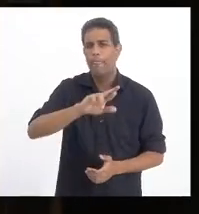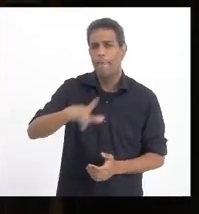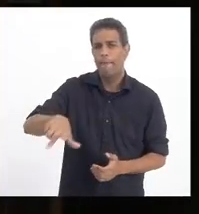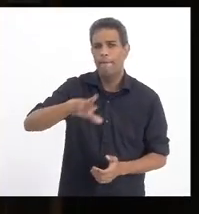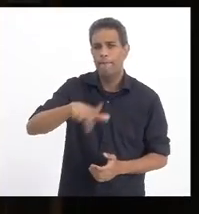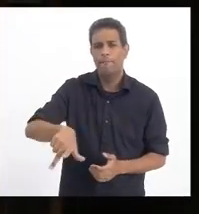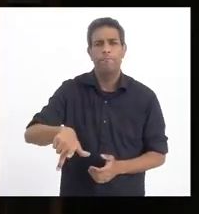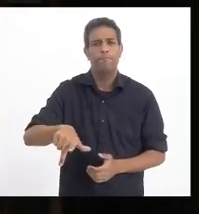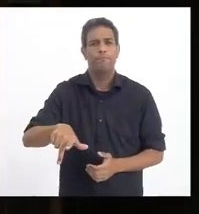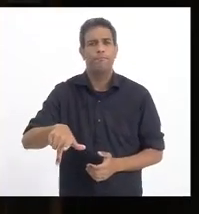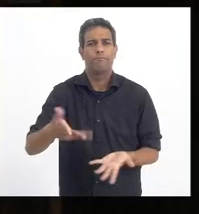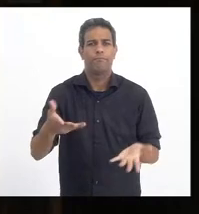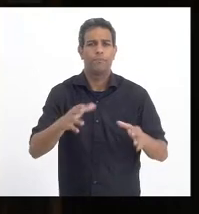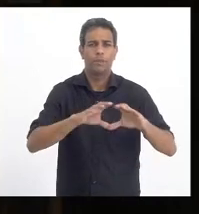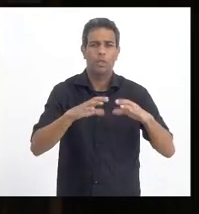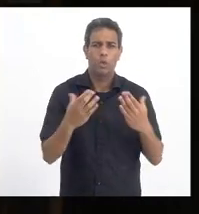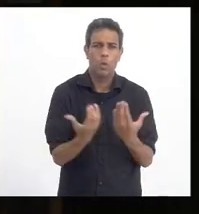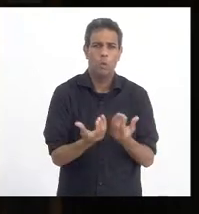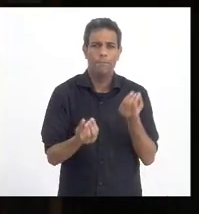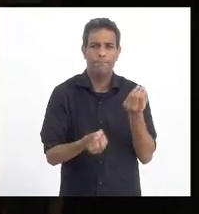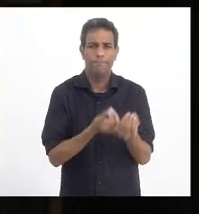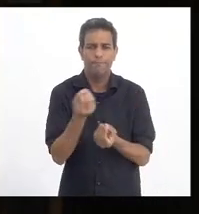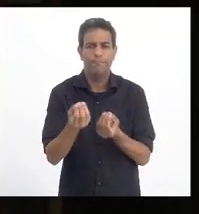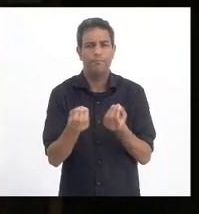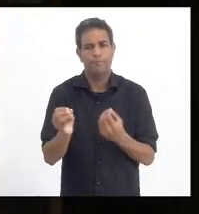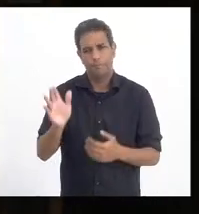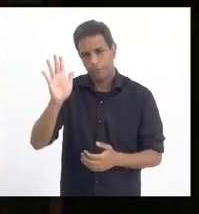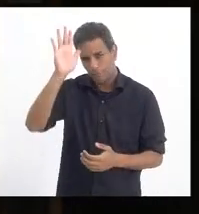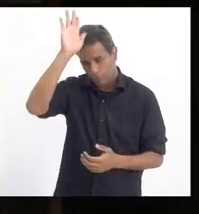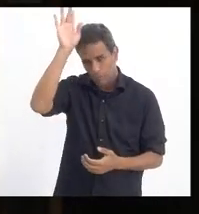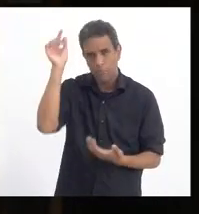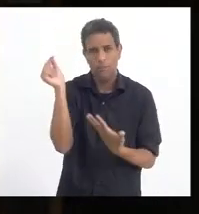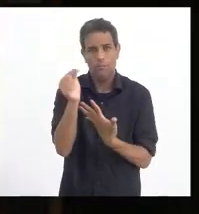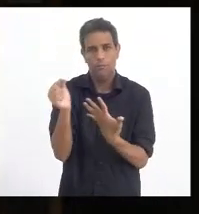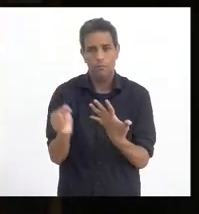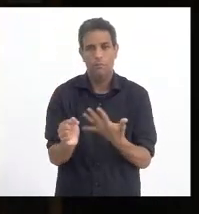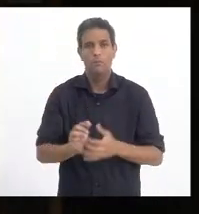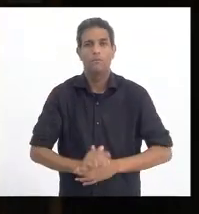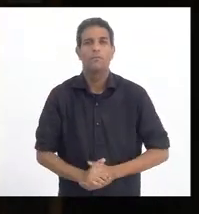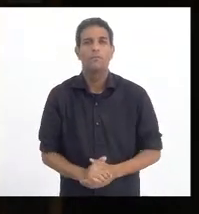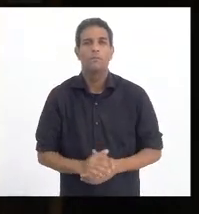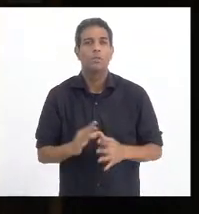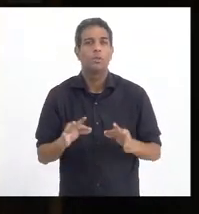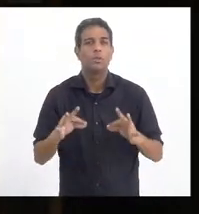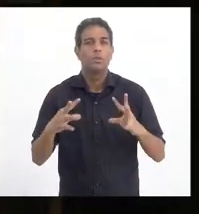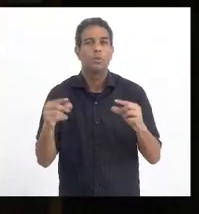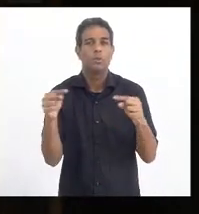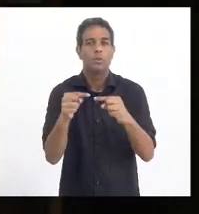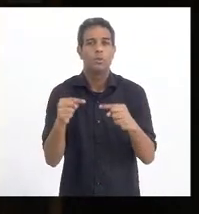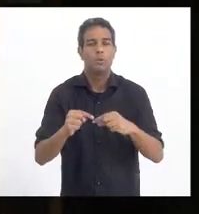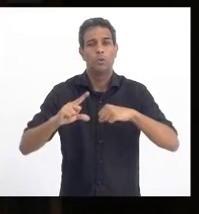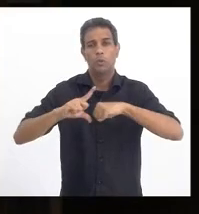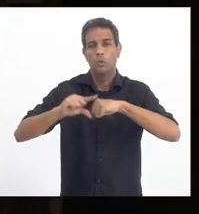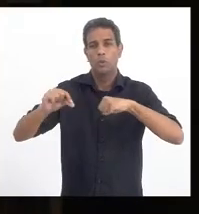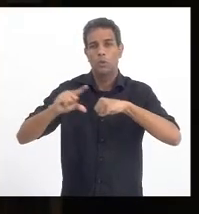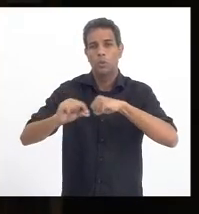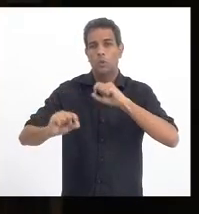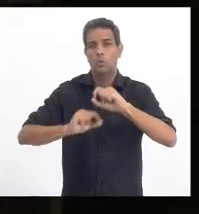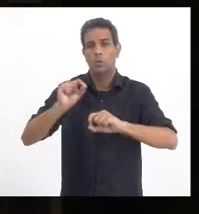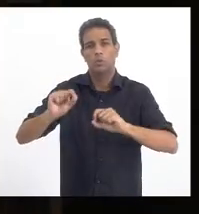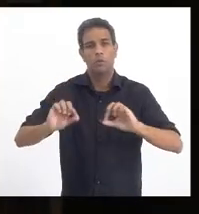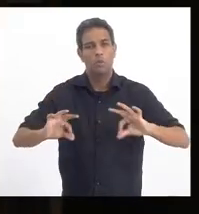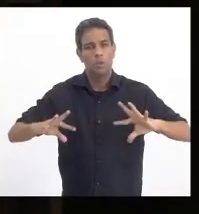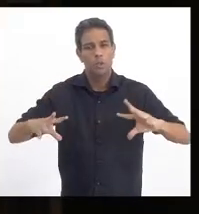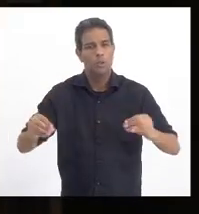artigo da comissão a comissão foi constituída pelo corpo de bombeiros Polícia Militar Rio previdência Então esse artigo aqui foi um artigo